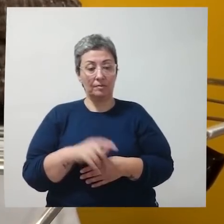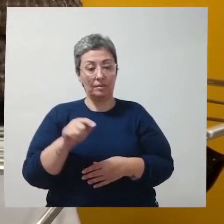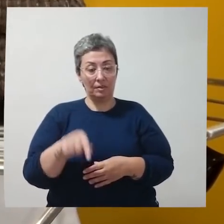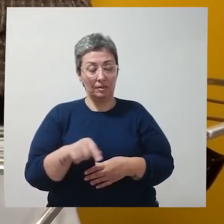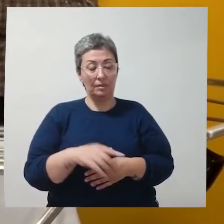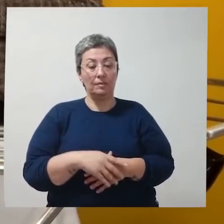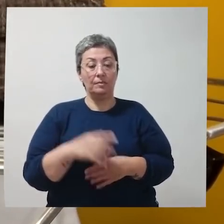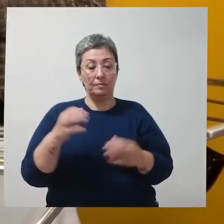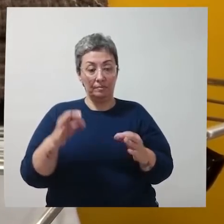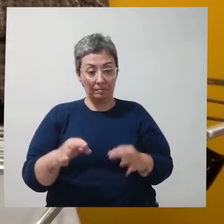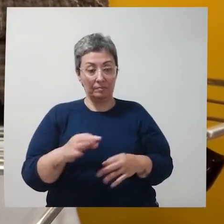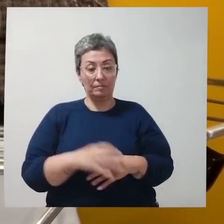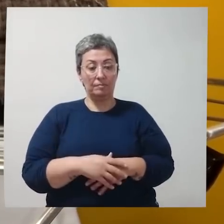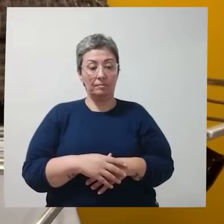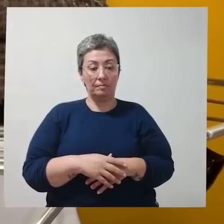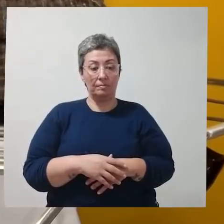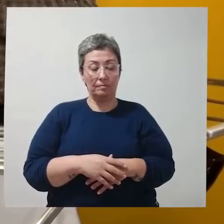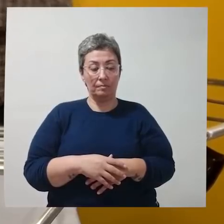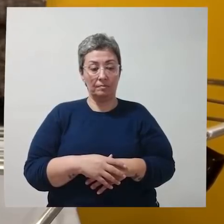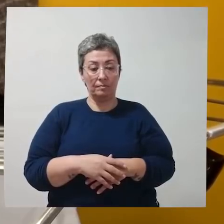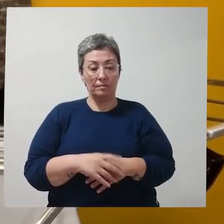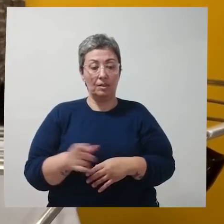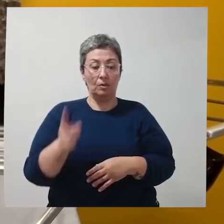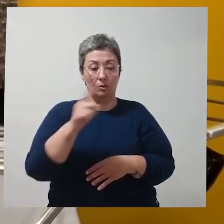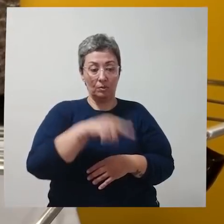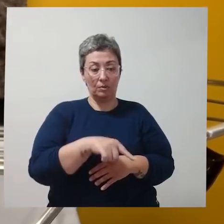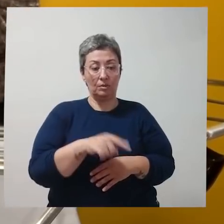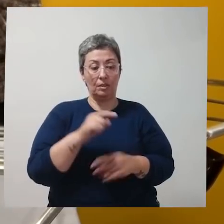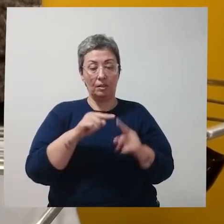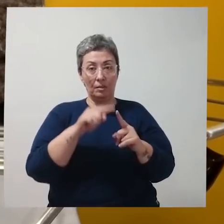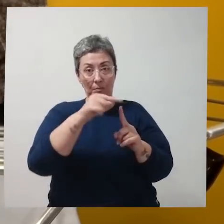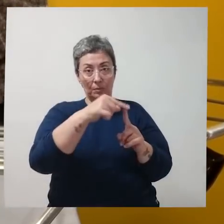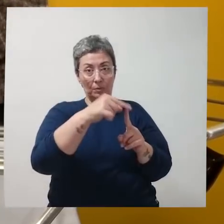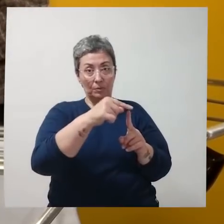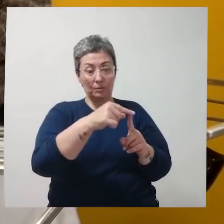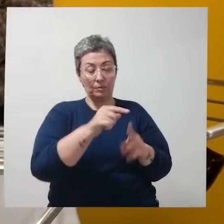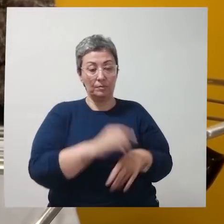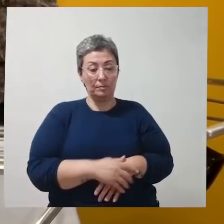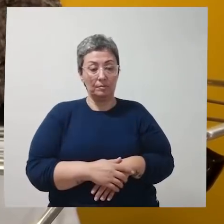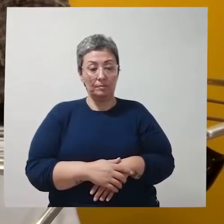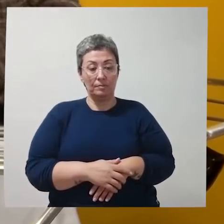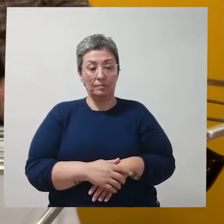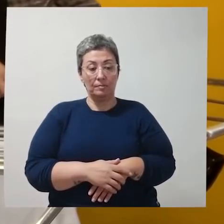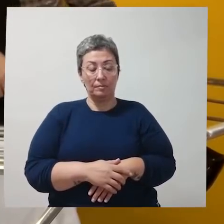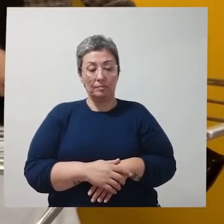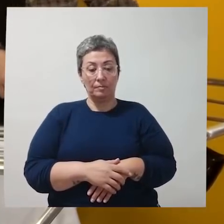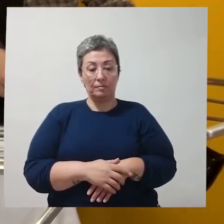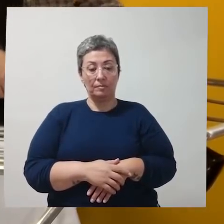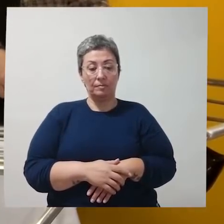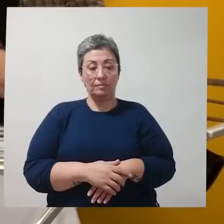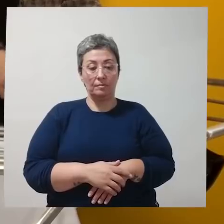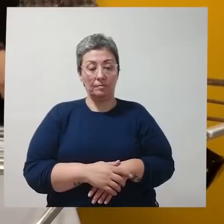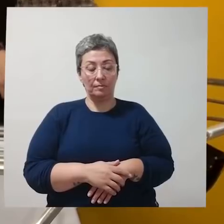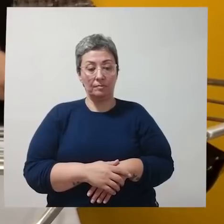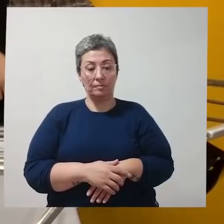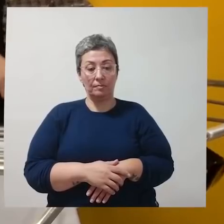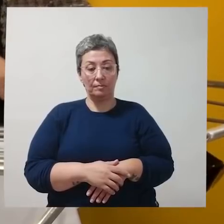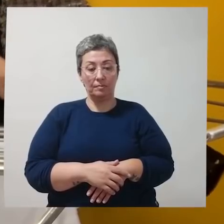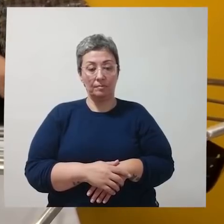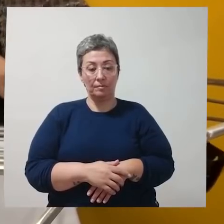Aqui. Isso. Coloca o outro lá na pontinha. Isso.